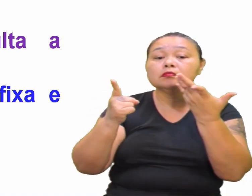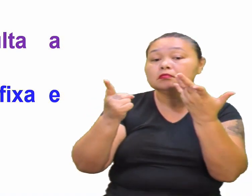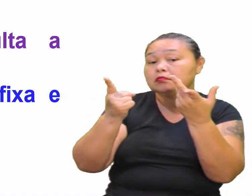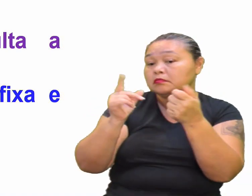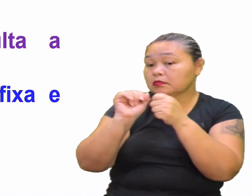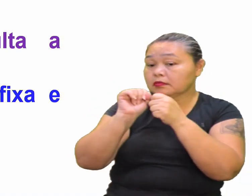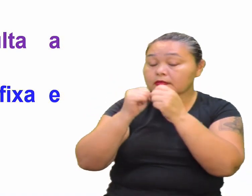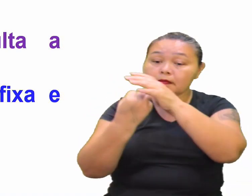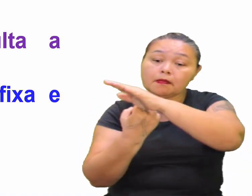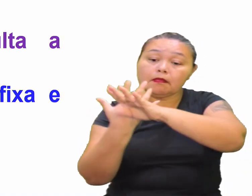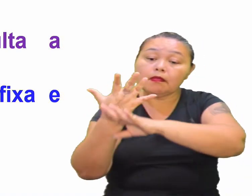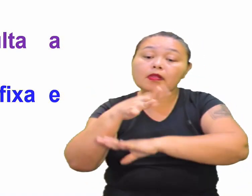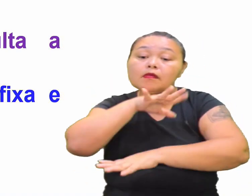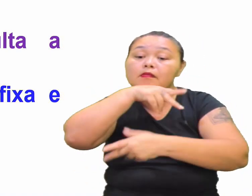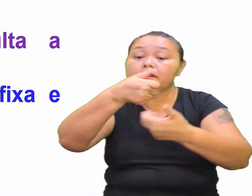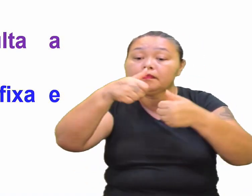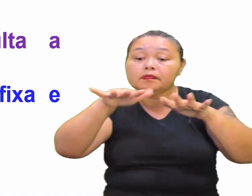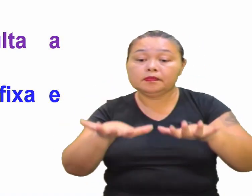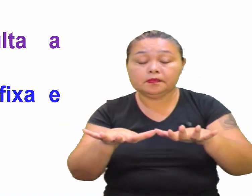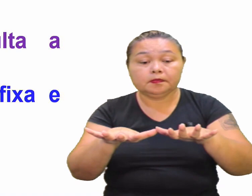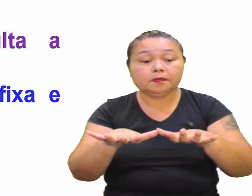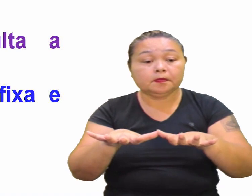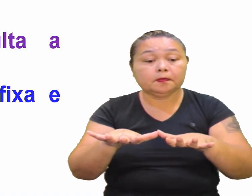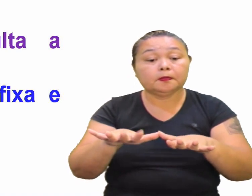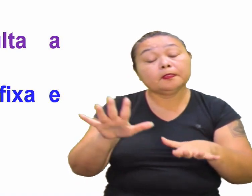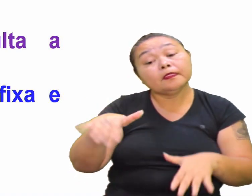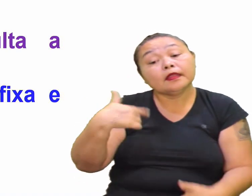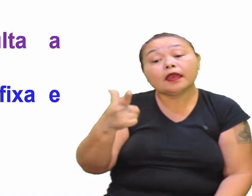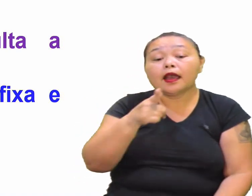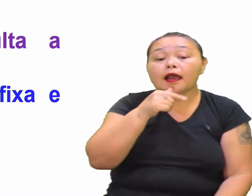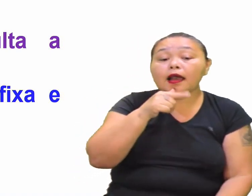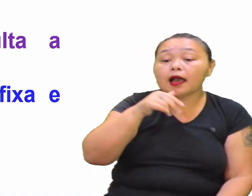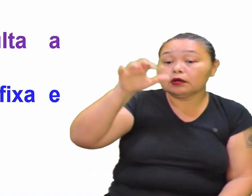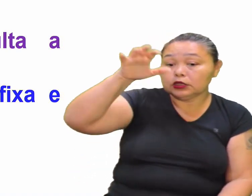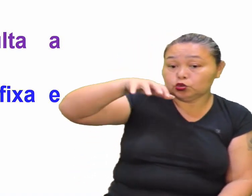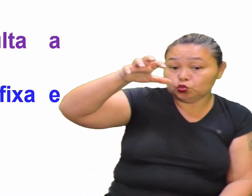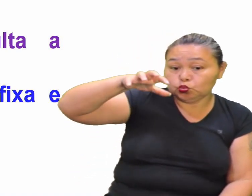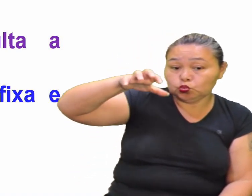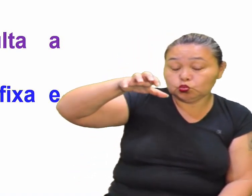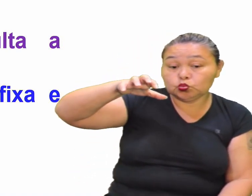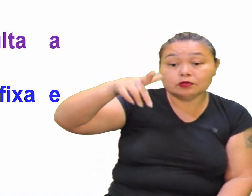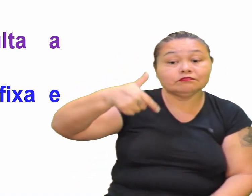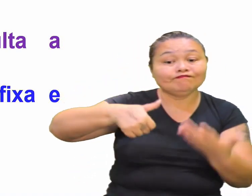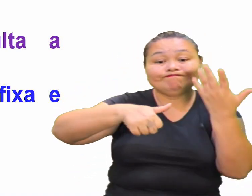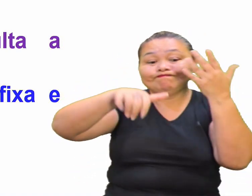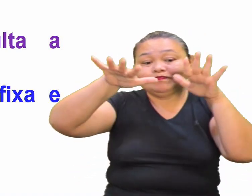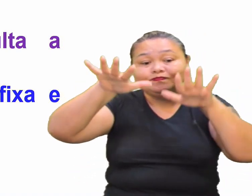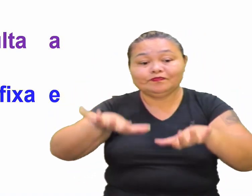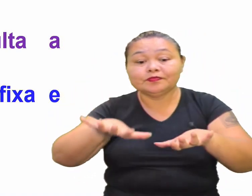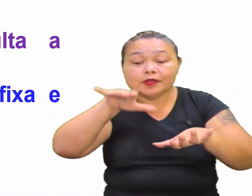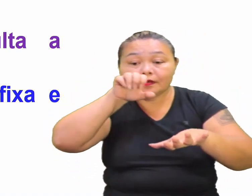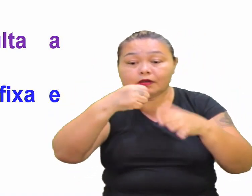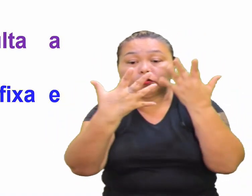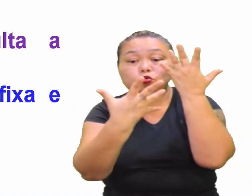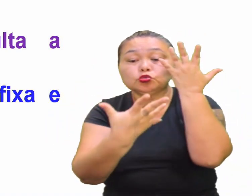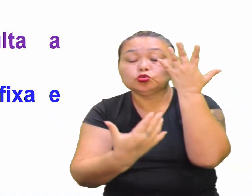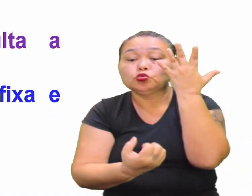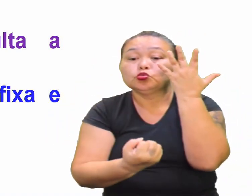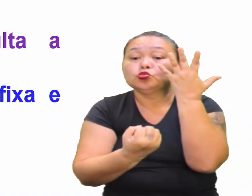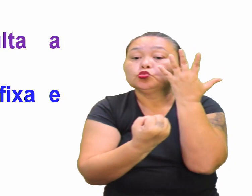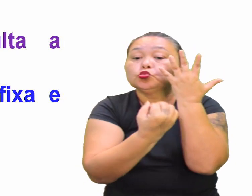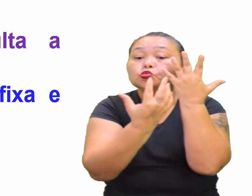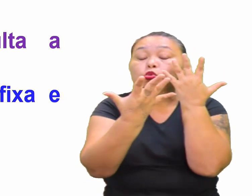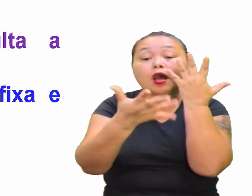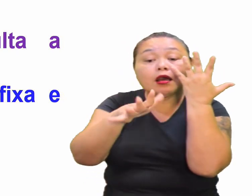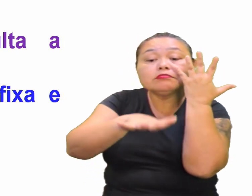ou animais sobrevivam. E lógico, a água das chuvas não se fixa rapidamente e evapora,